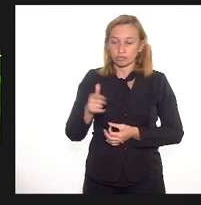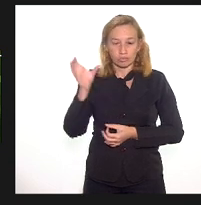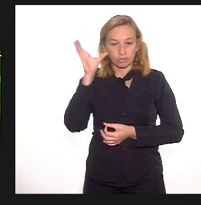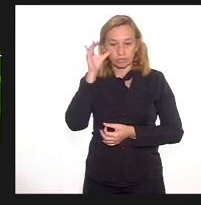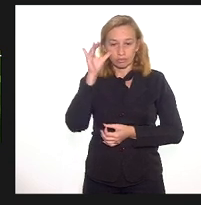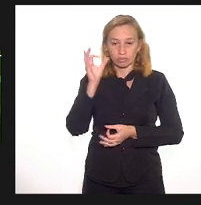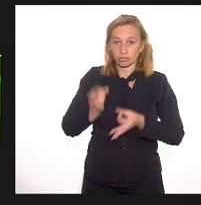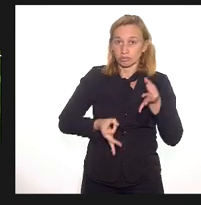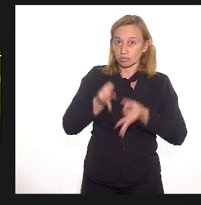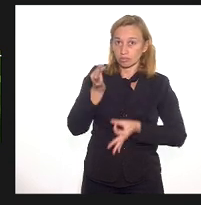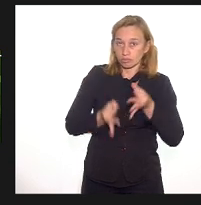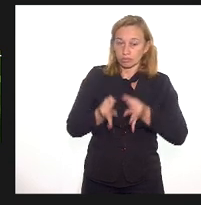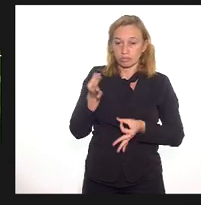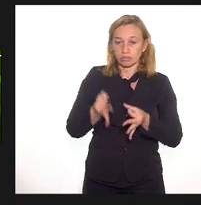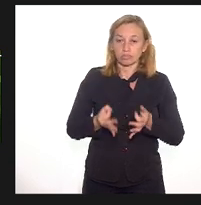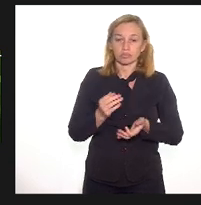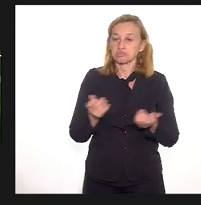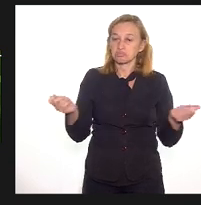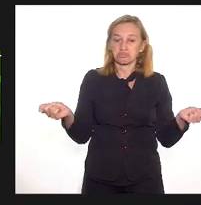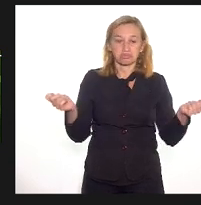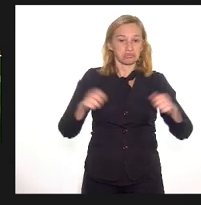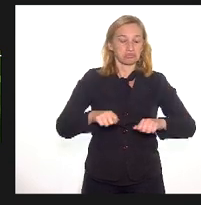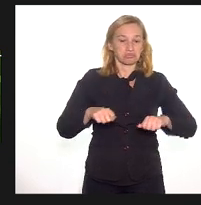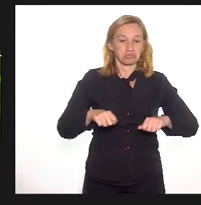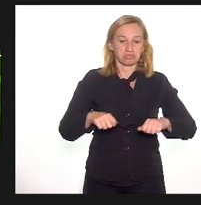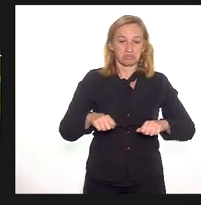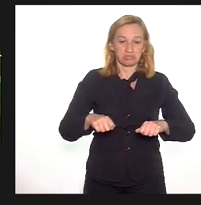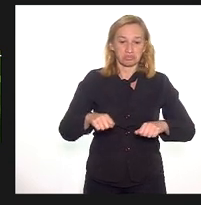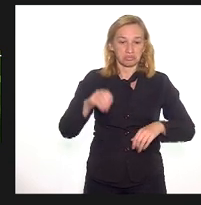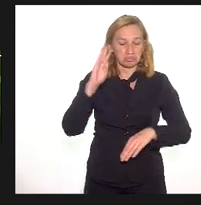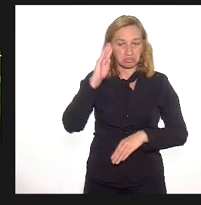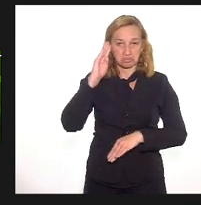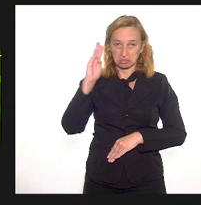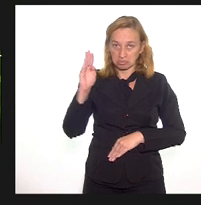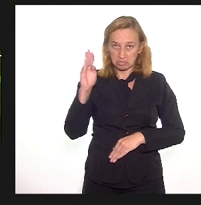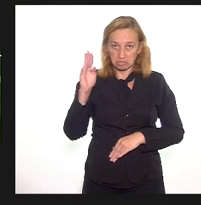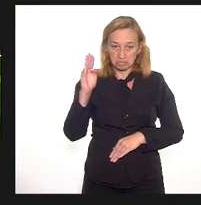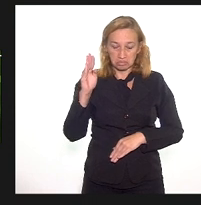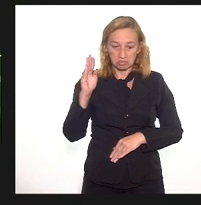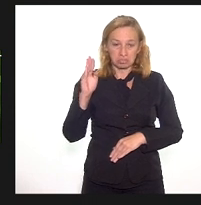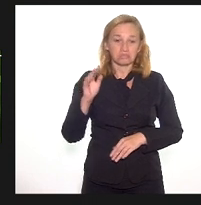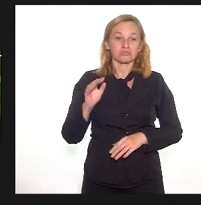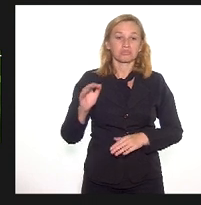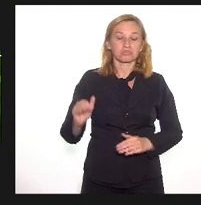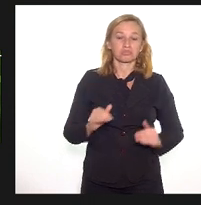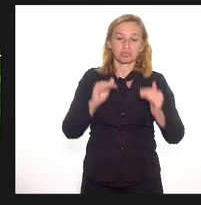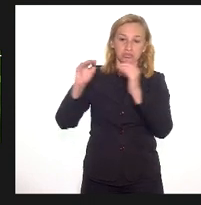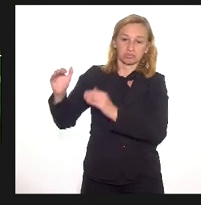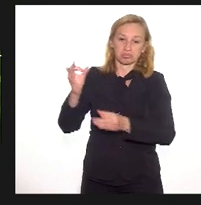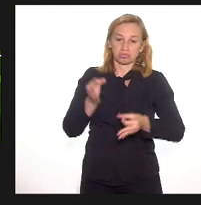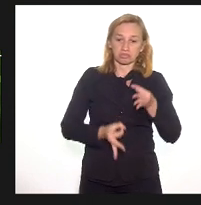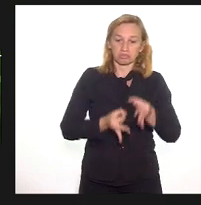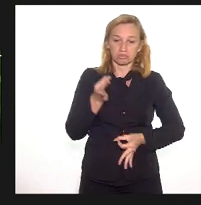mais uma competência exclusiva, né, definida pelo Supremo.